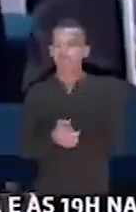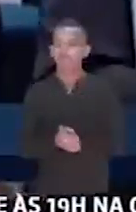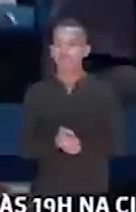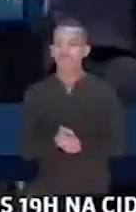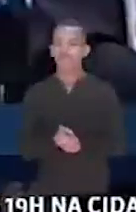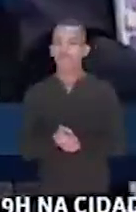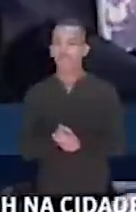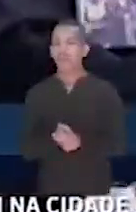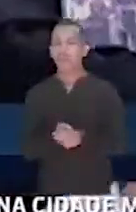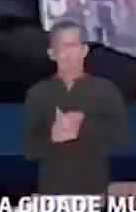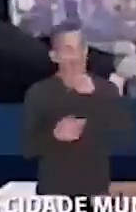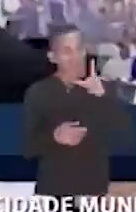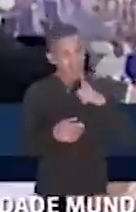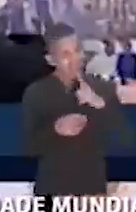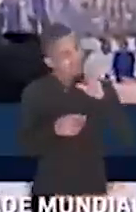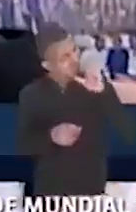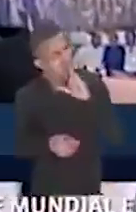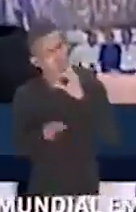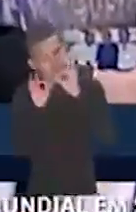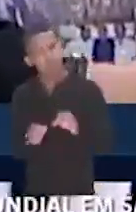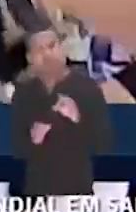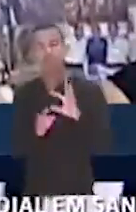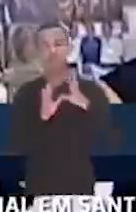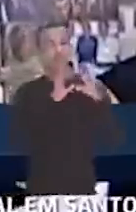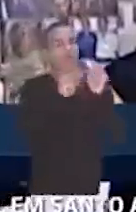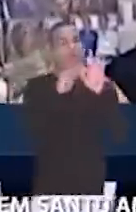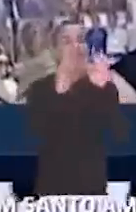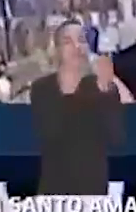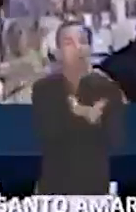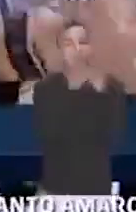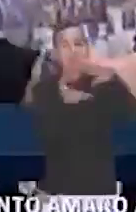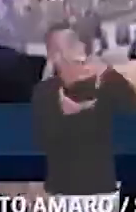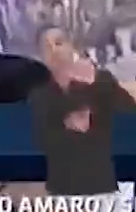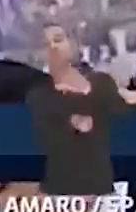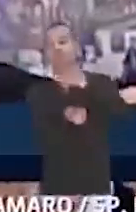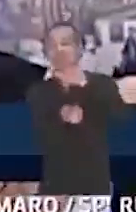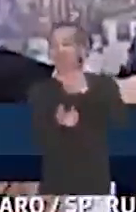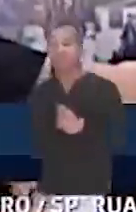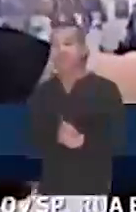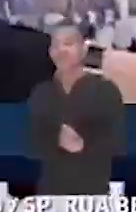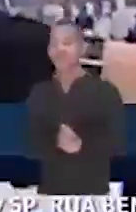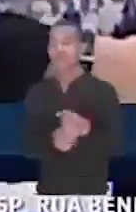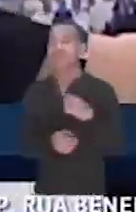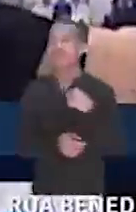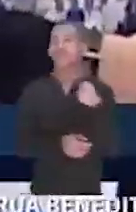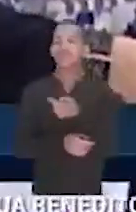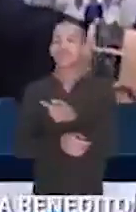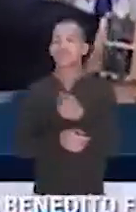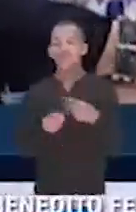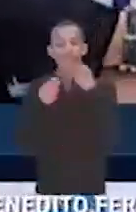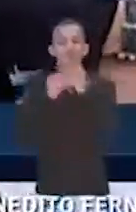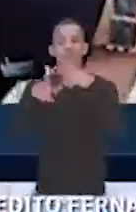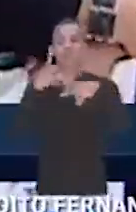Manaus ama assim ardentemente toda a família mundial. Oh, Manaus. Nós trouxemos aqui por, de I presente.